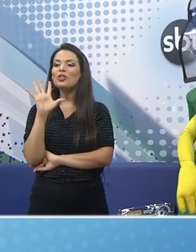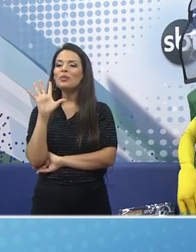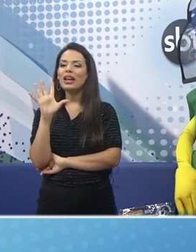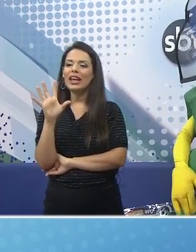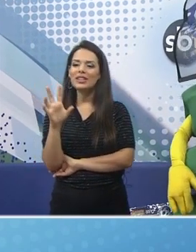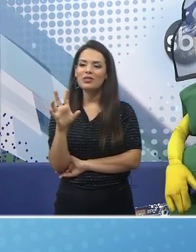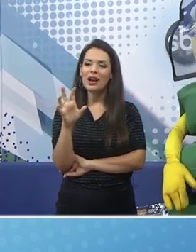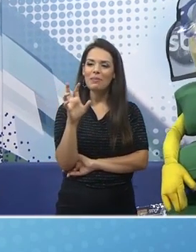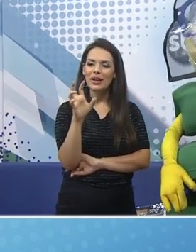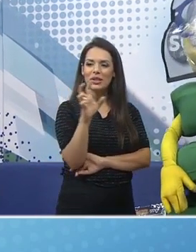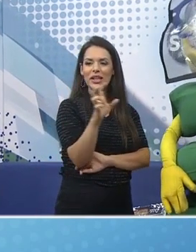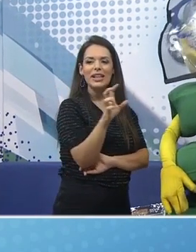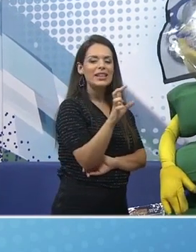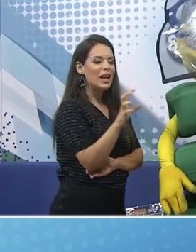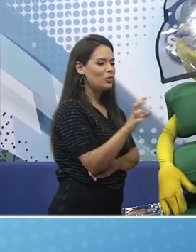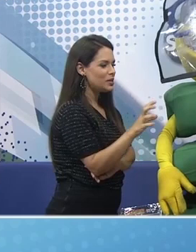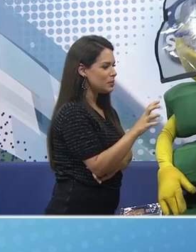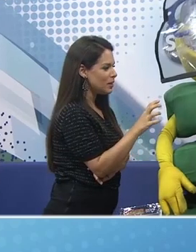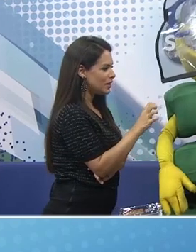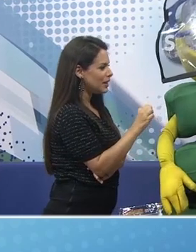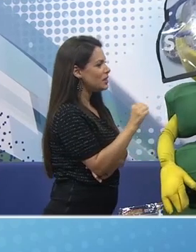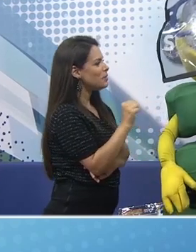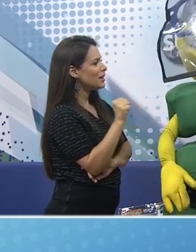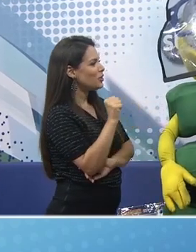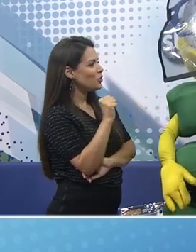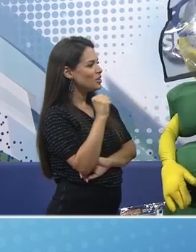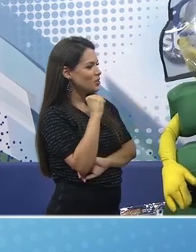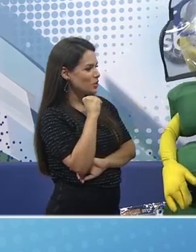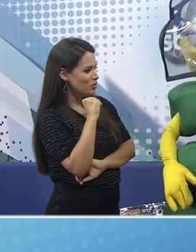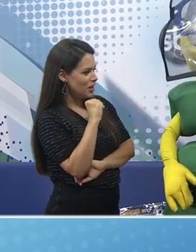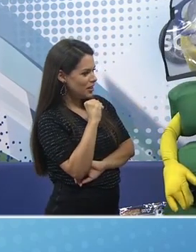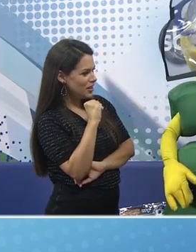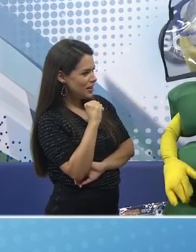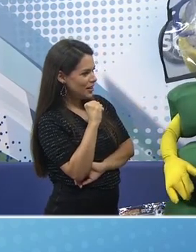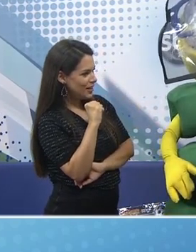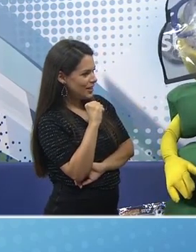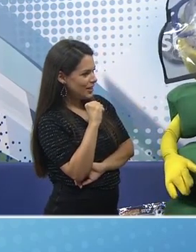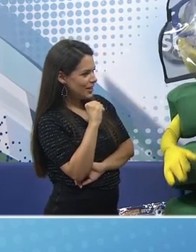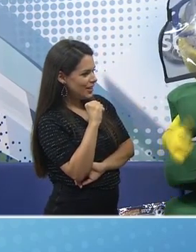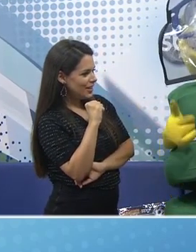E o Fluminense vai aparecer na tela do SBT na Libertadores ano que vem?